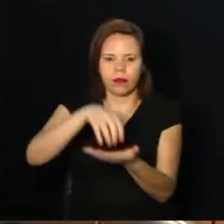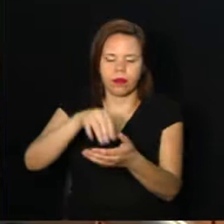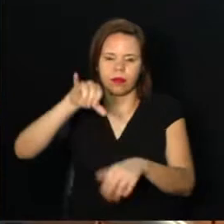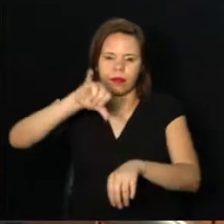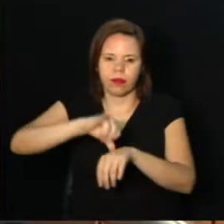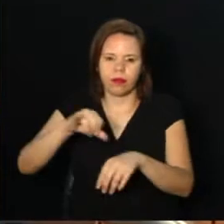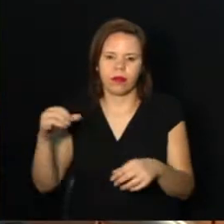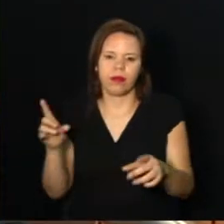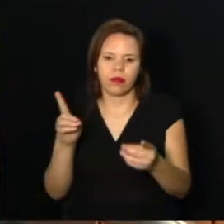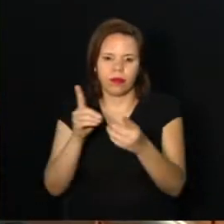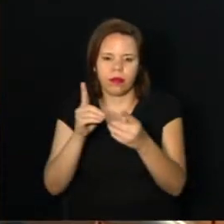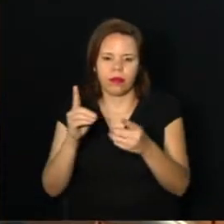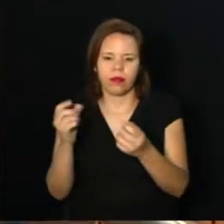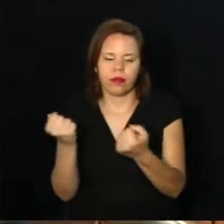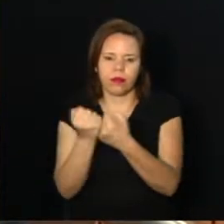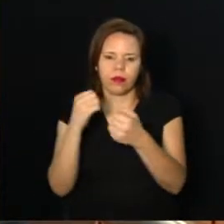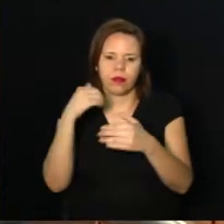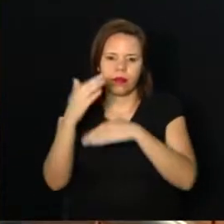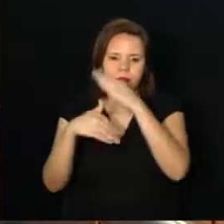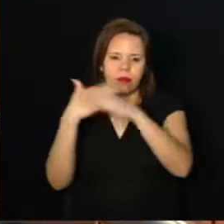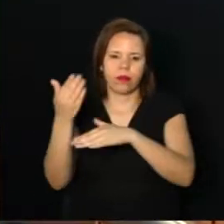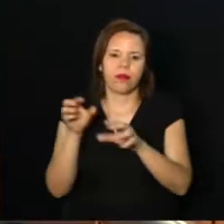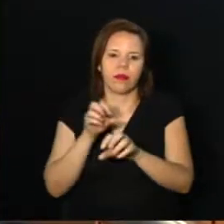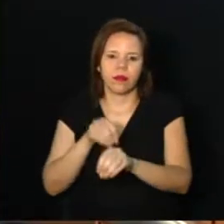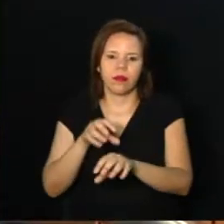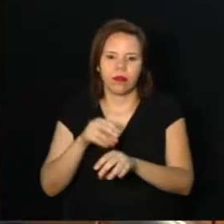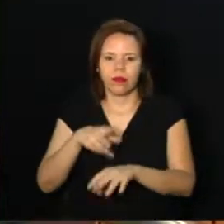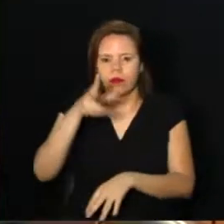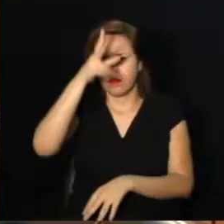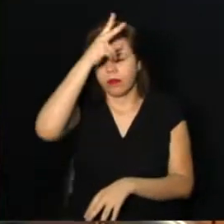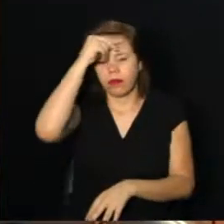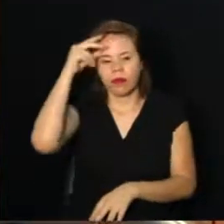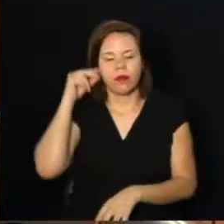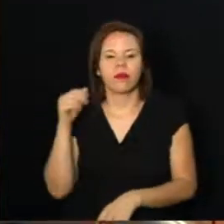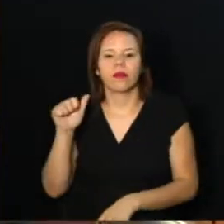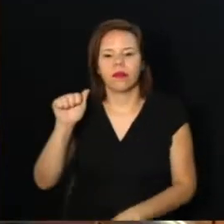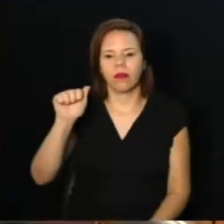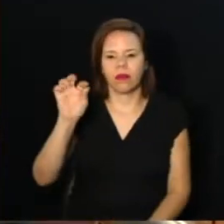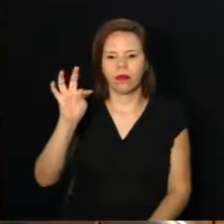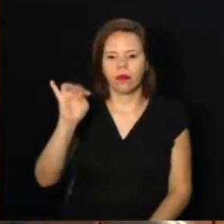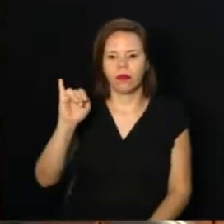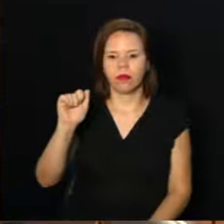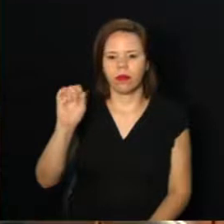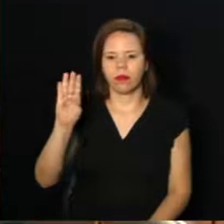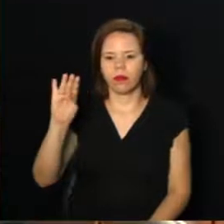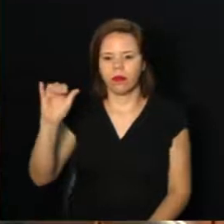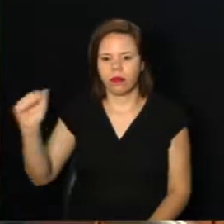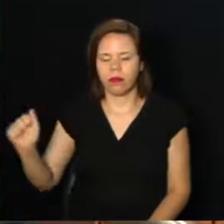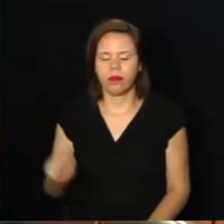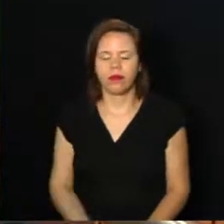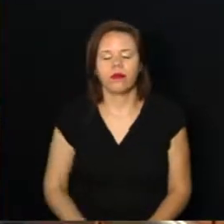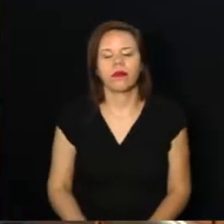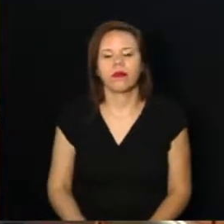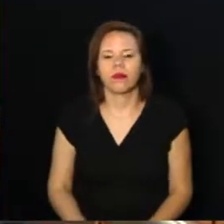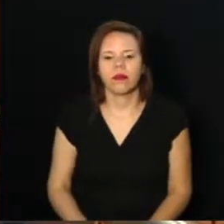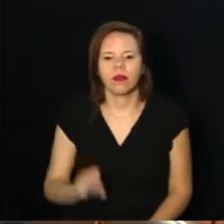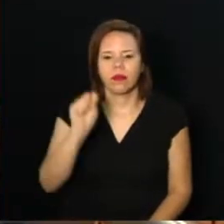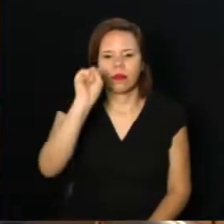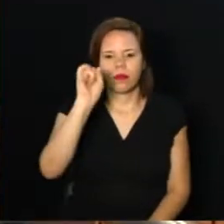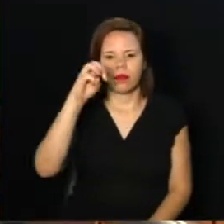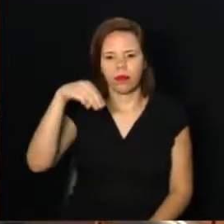ao Desenvolvimento Educacional da Prefeitura de Atibaia. Senhora Simone